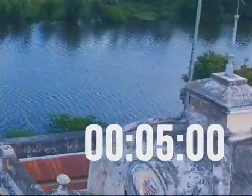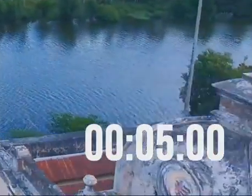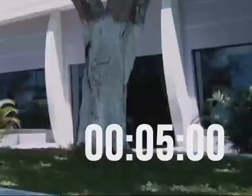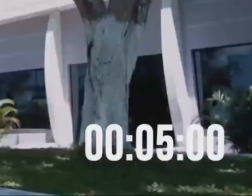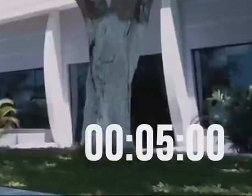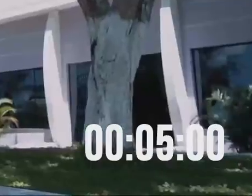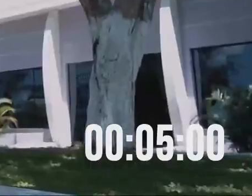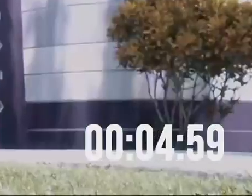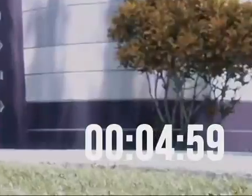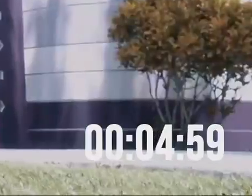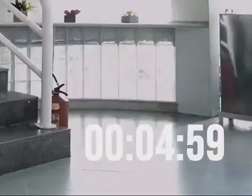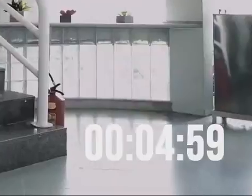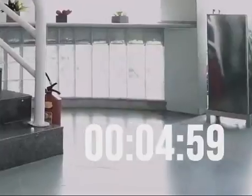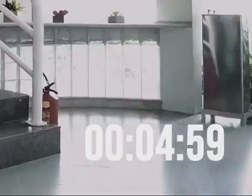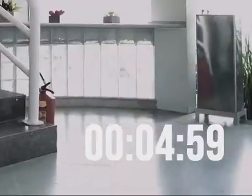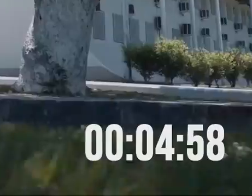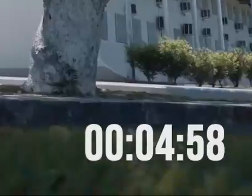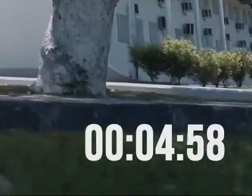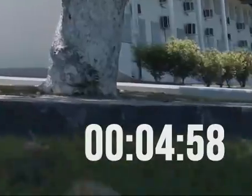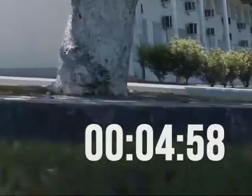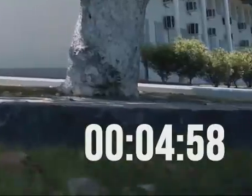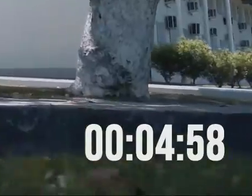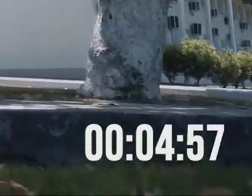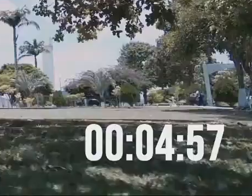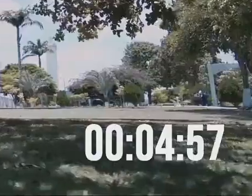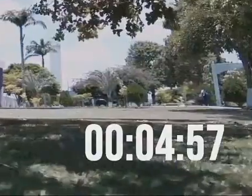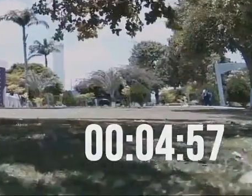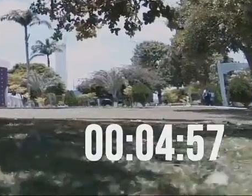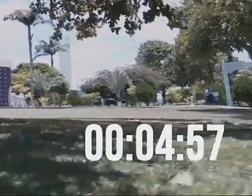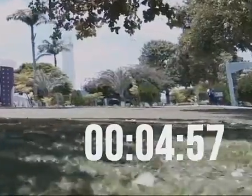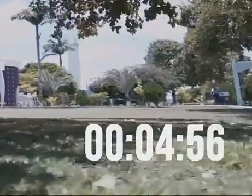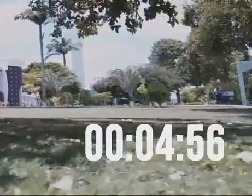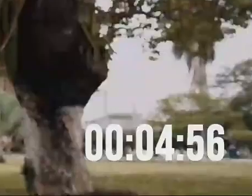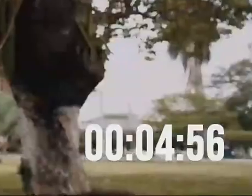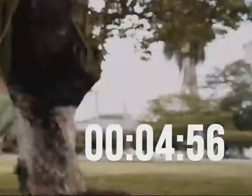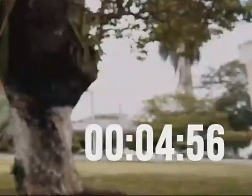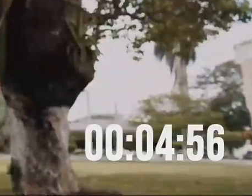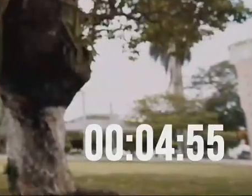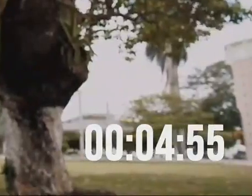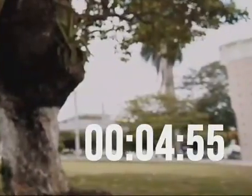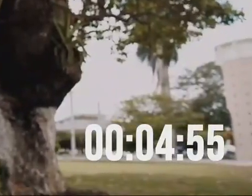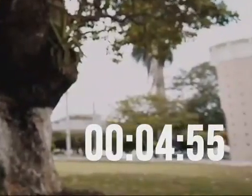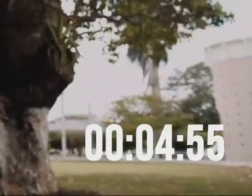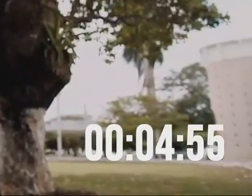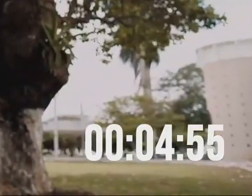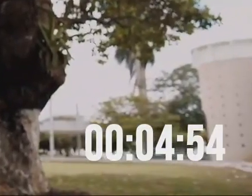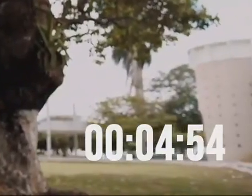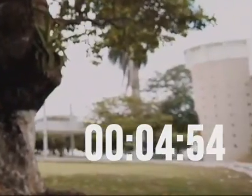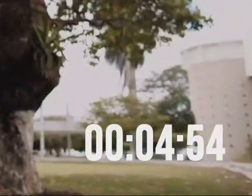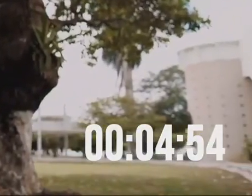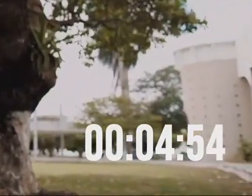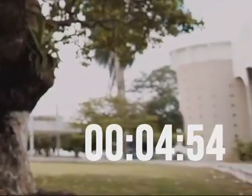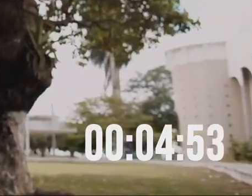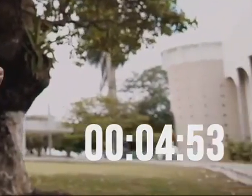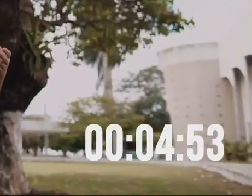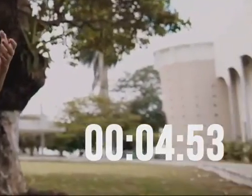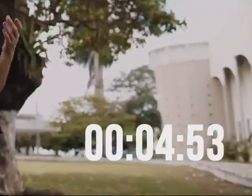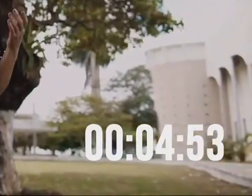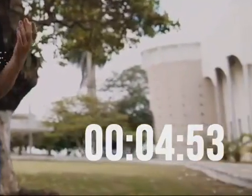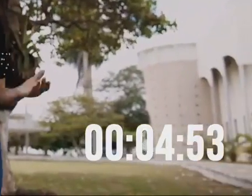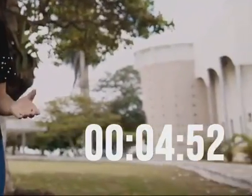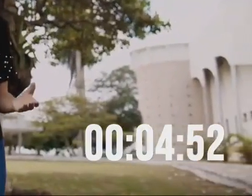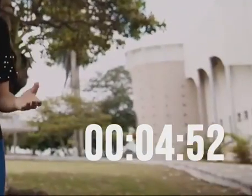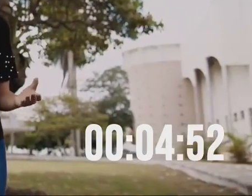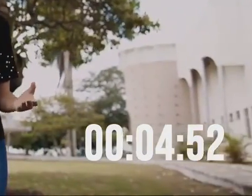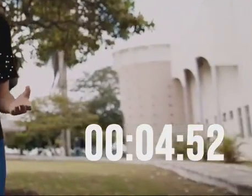e cultura, que hospeda um lugar único e diferente de tudo que você já viu. A FADBA, como é carinhosamente chamada, é